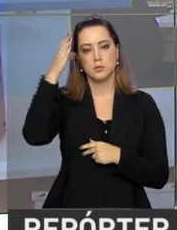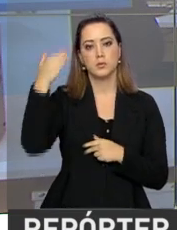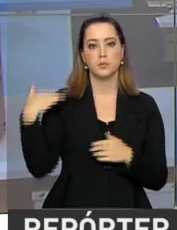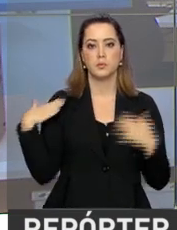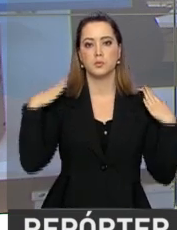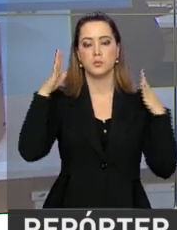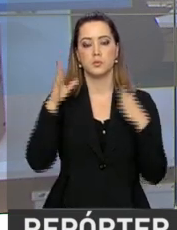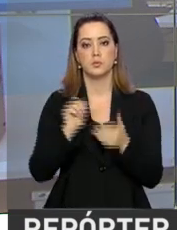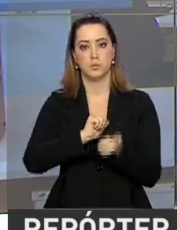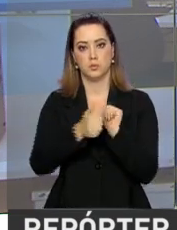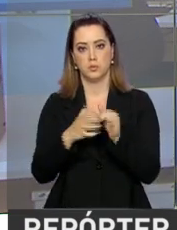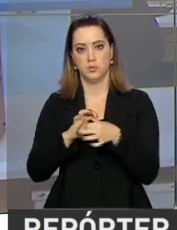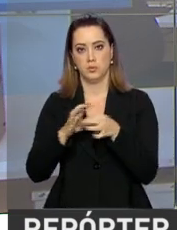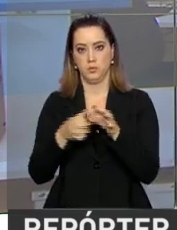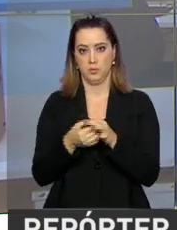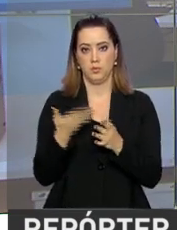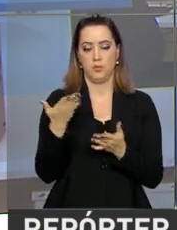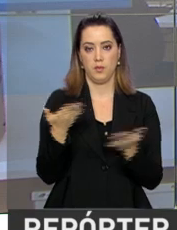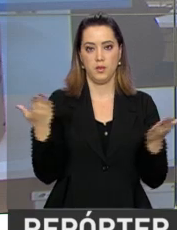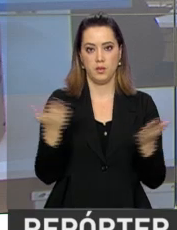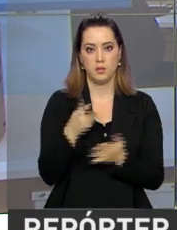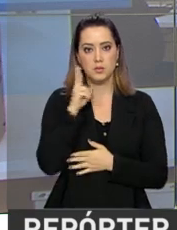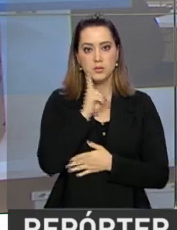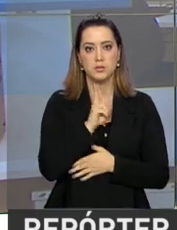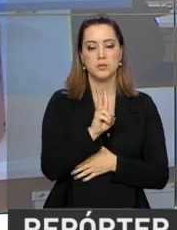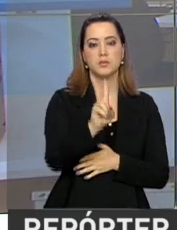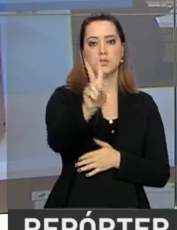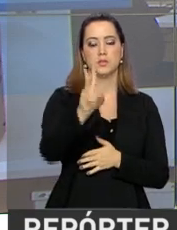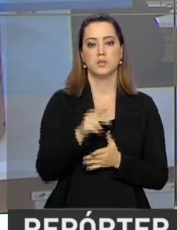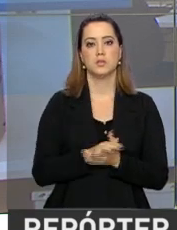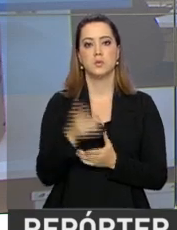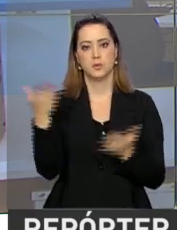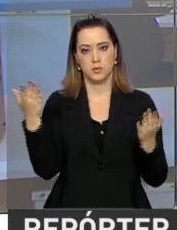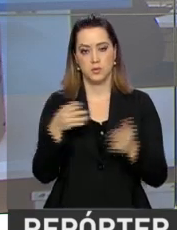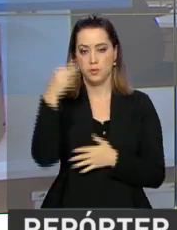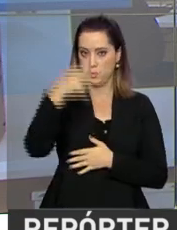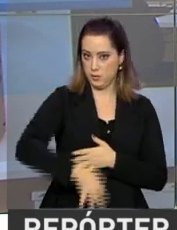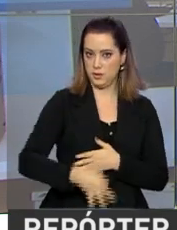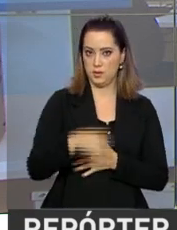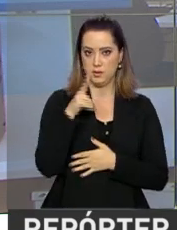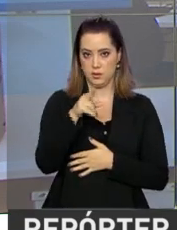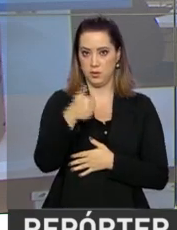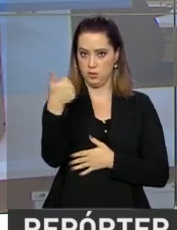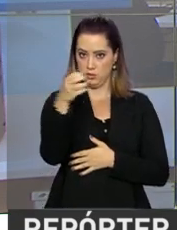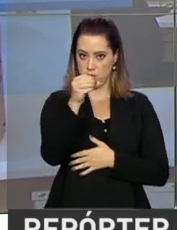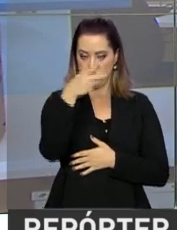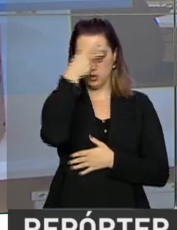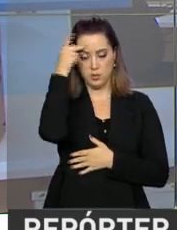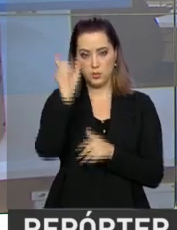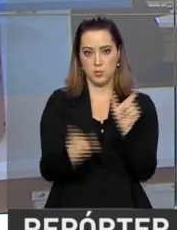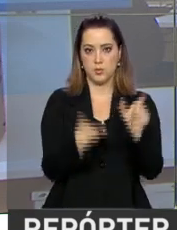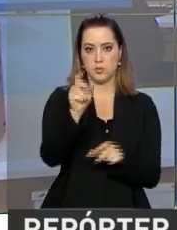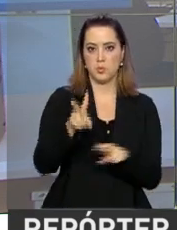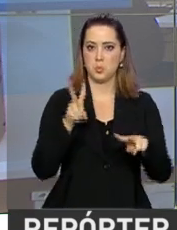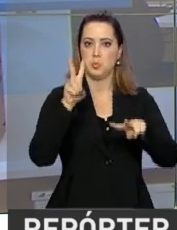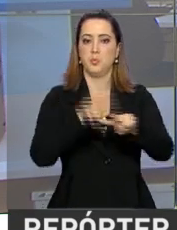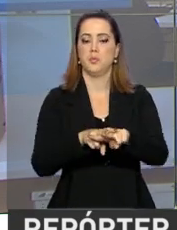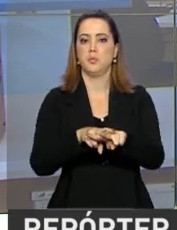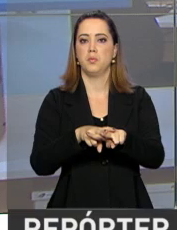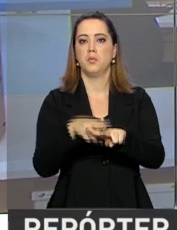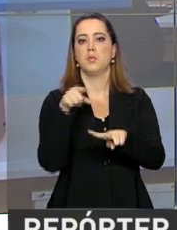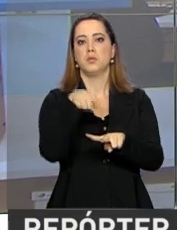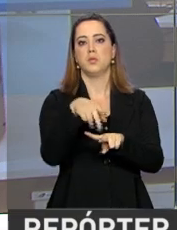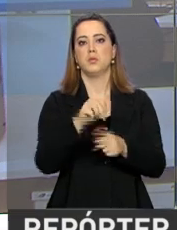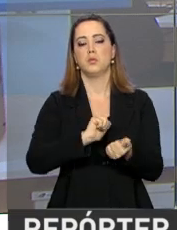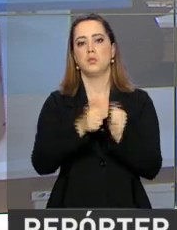funcionar durante os Jogos Olímpicos. Agora sim, nós vamos ver, então, a reportagem sobre a prisão dos 10 suspeitos de planejar ataques terroristas